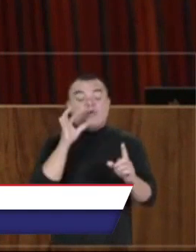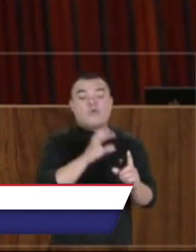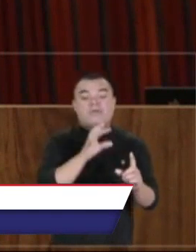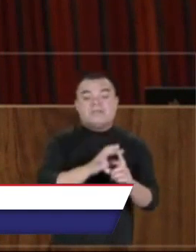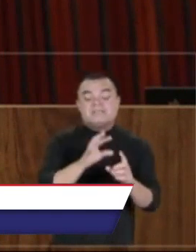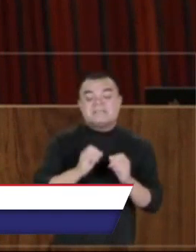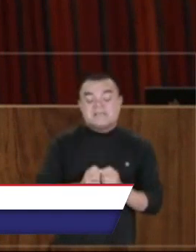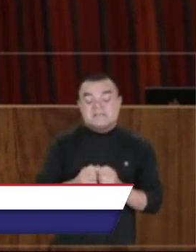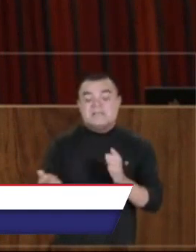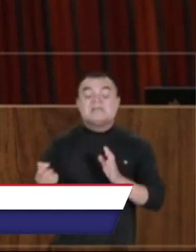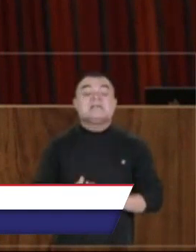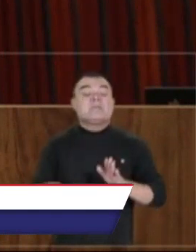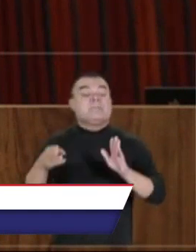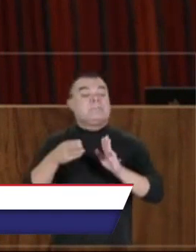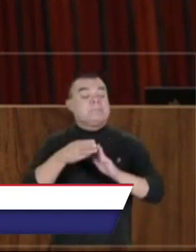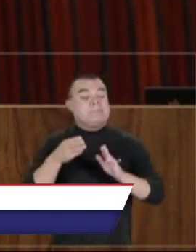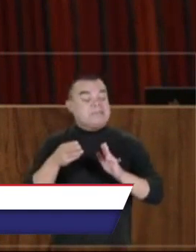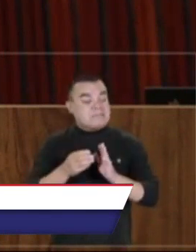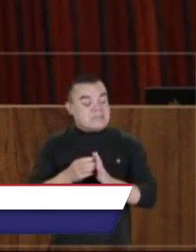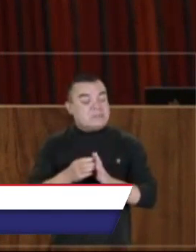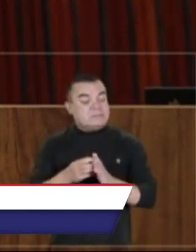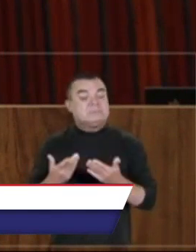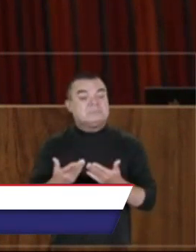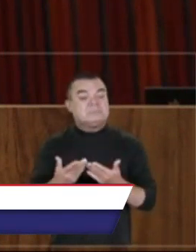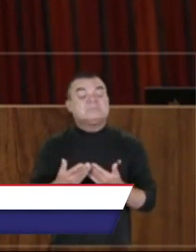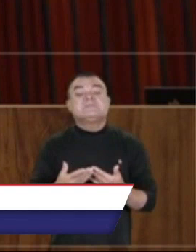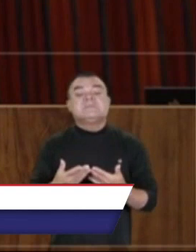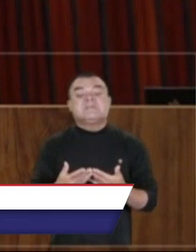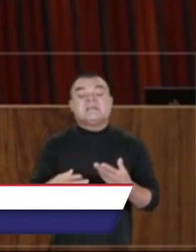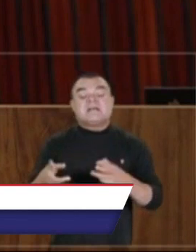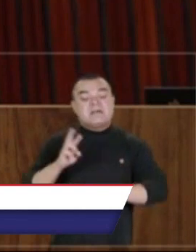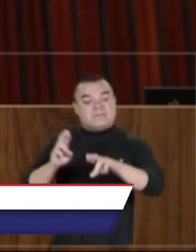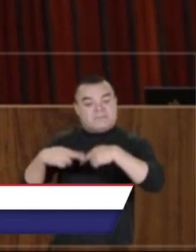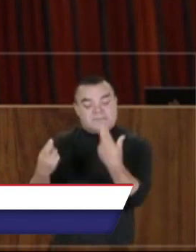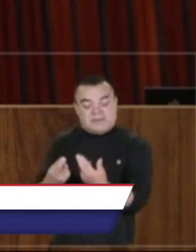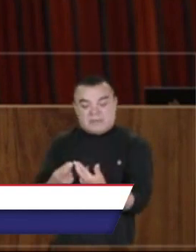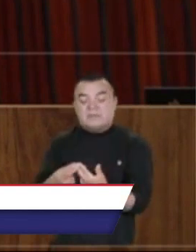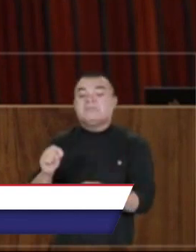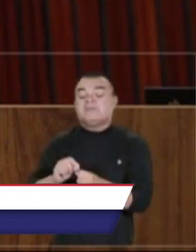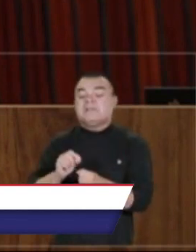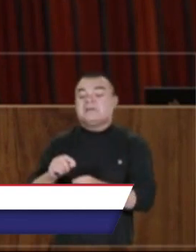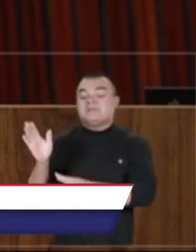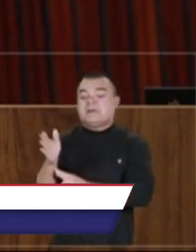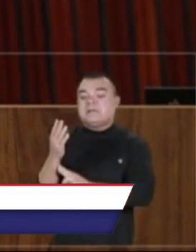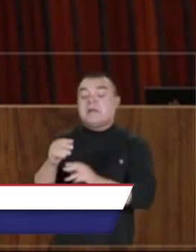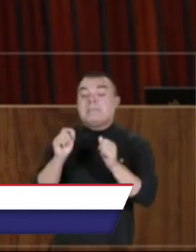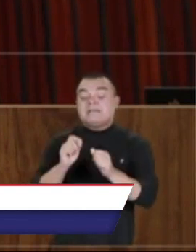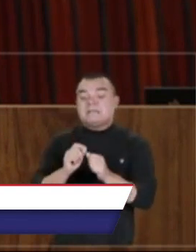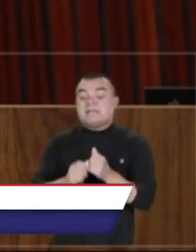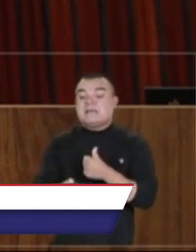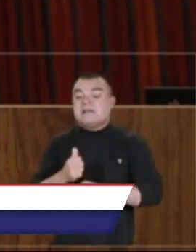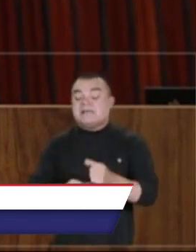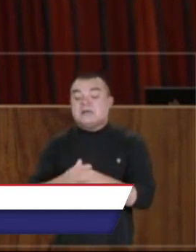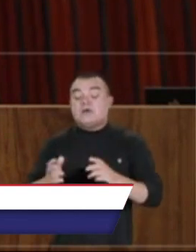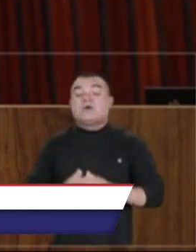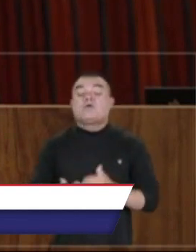sessões desse julgamento que foi iniciado hoje. Hoje com a leitura do relatório inicial. Basicamente é isso. O João Pedro Melo